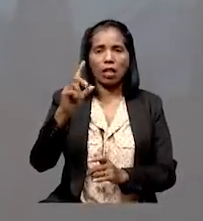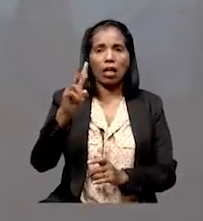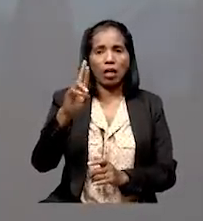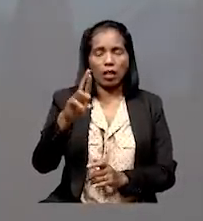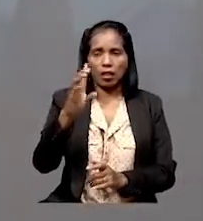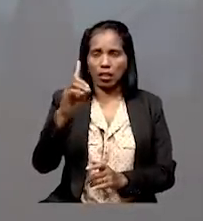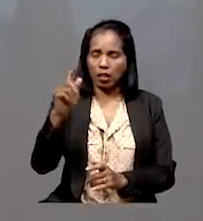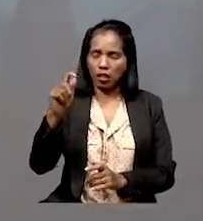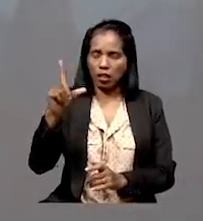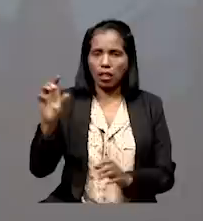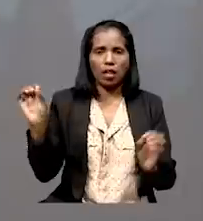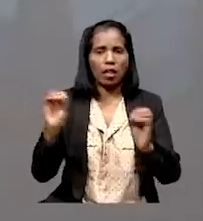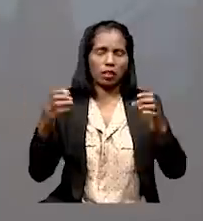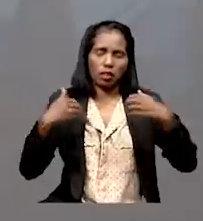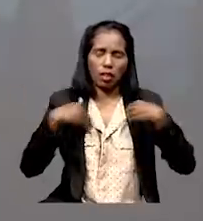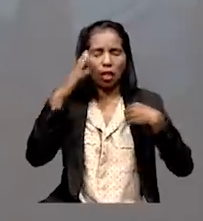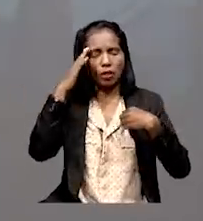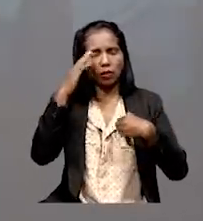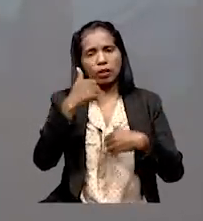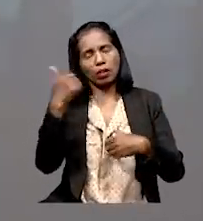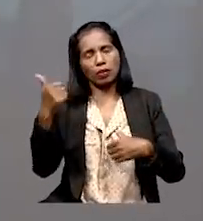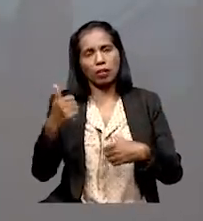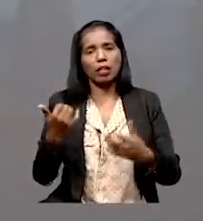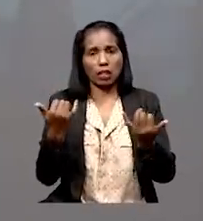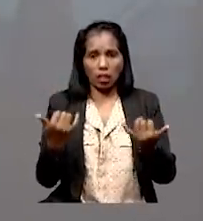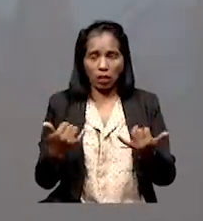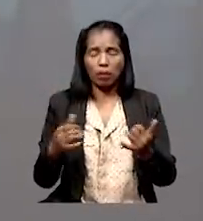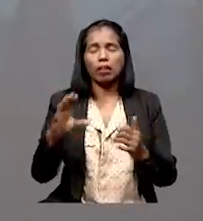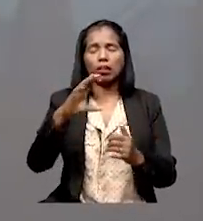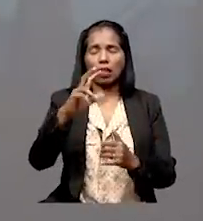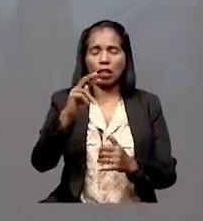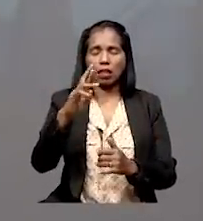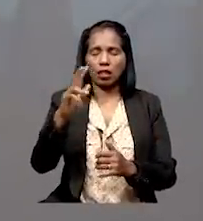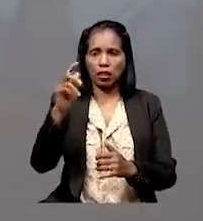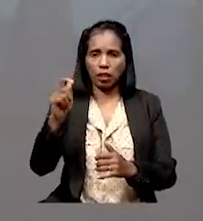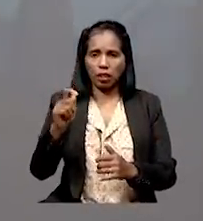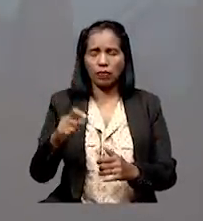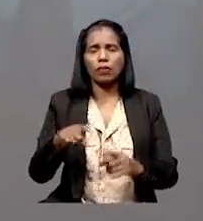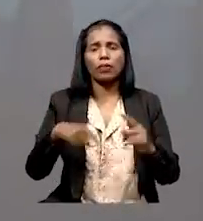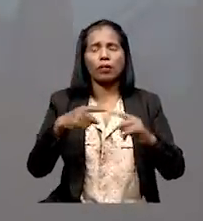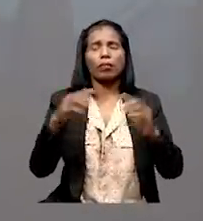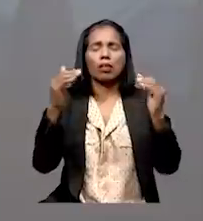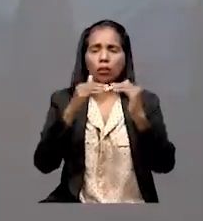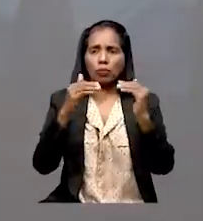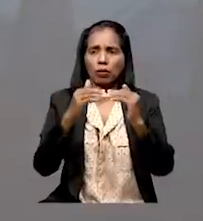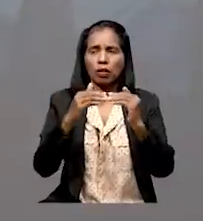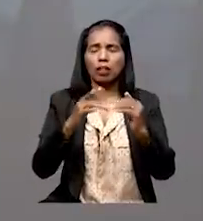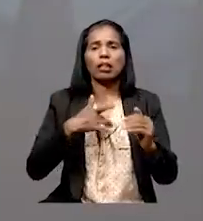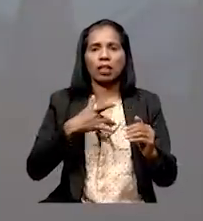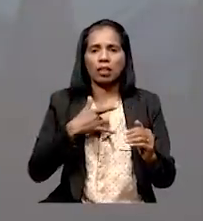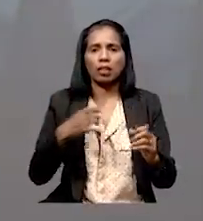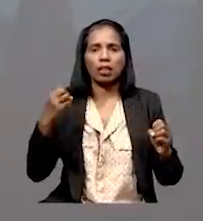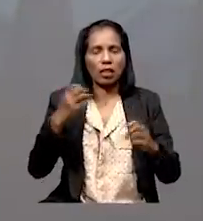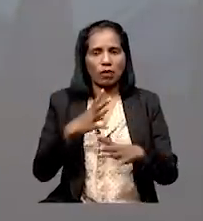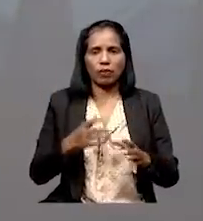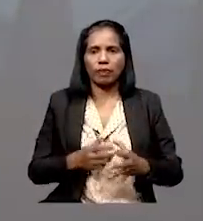intenção sei lo que ira né mas senhor tenha resolução foi uma conferência net na grade artena né